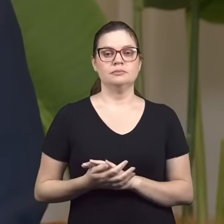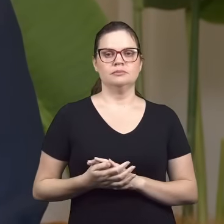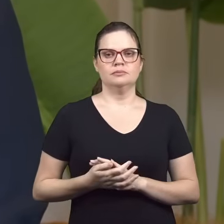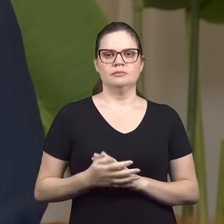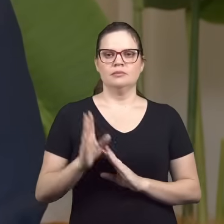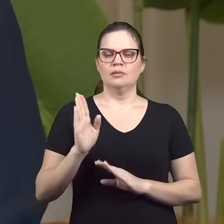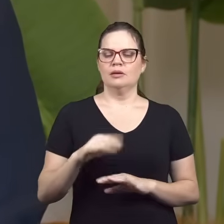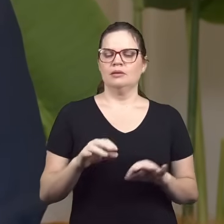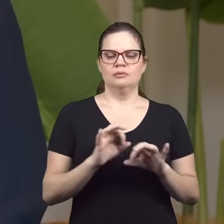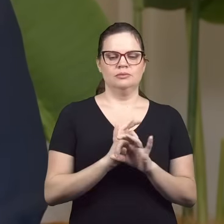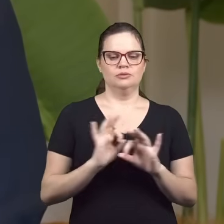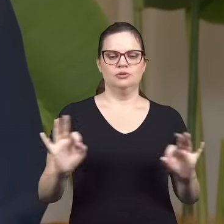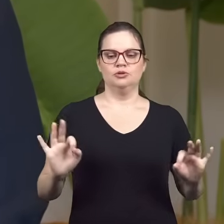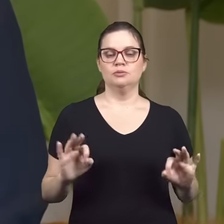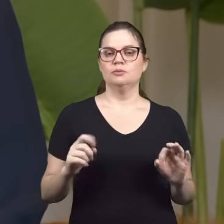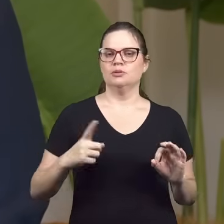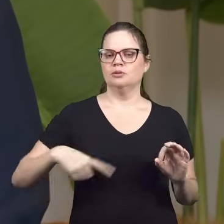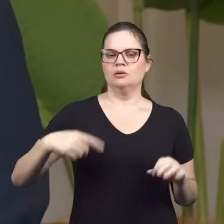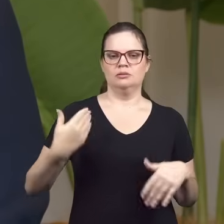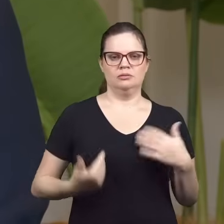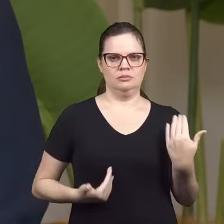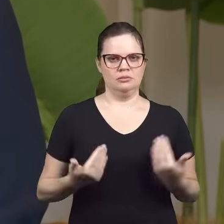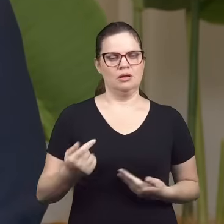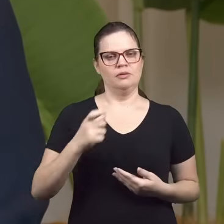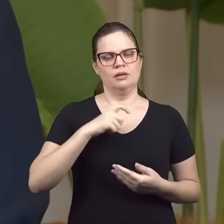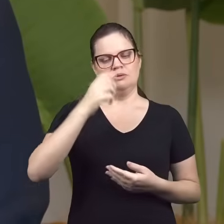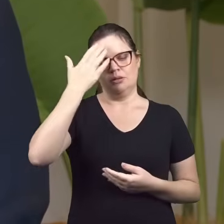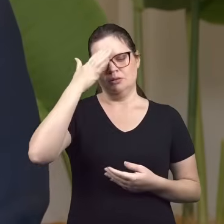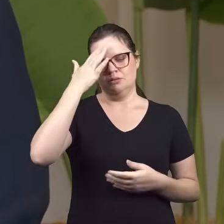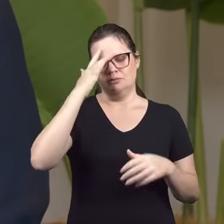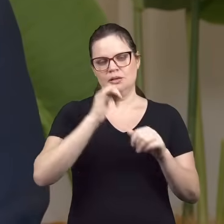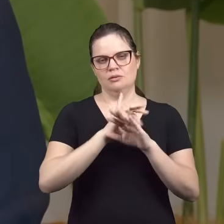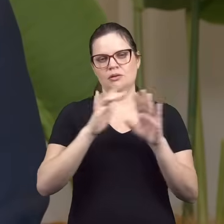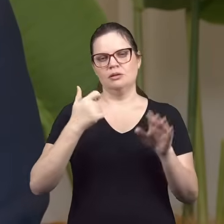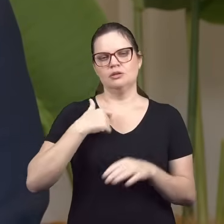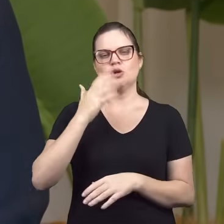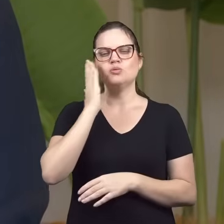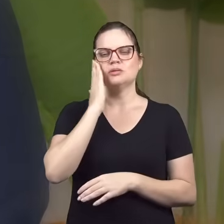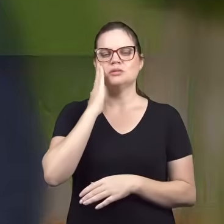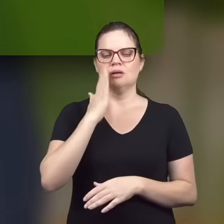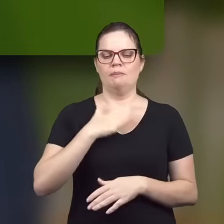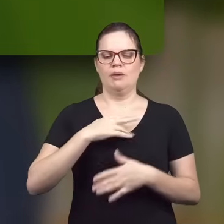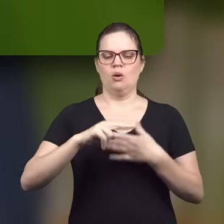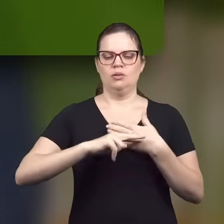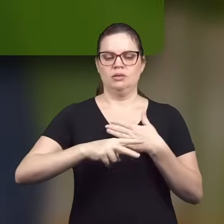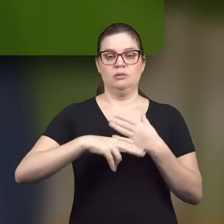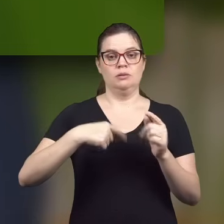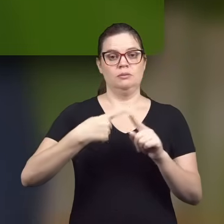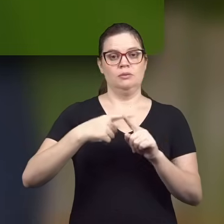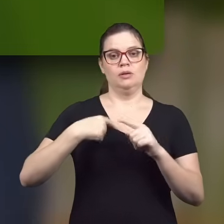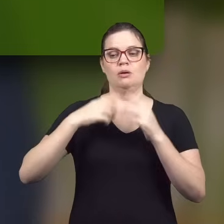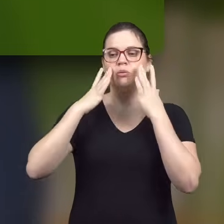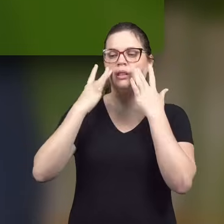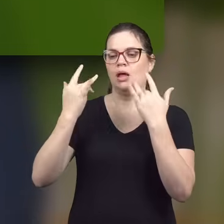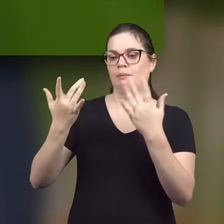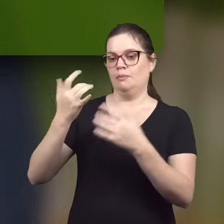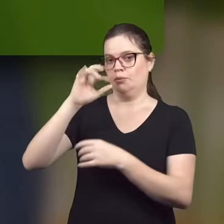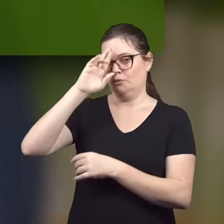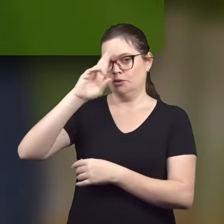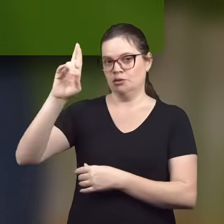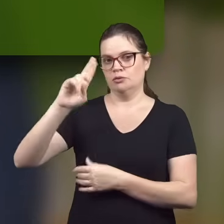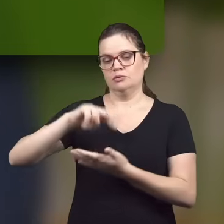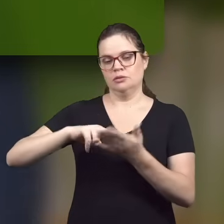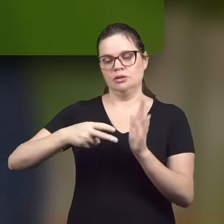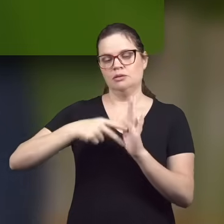bom quando o servo de Deus ele tem um discernimento e ele mede as consequências. Porque o temor do Senhor é a sabedoria.